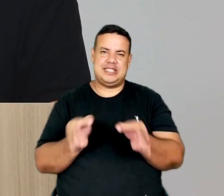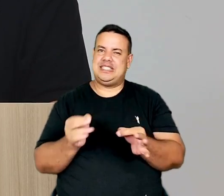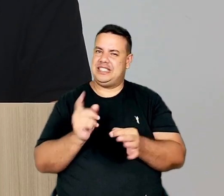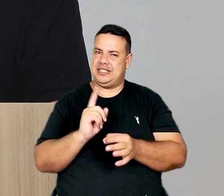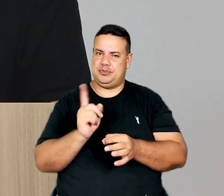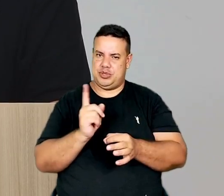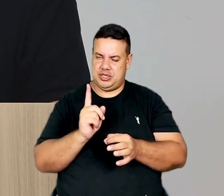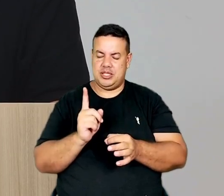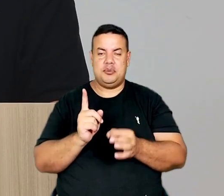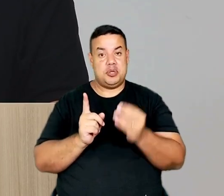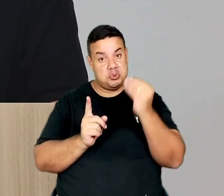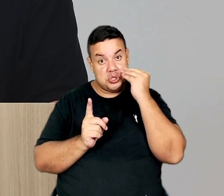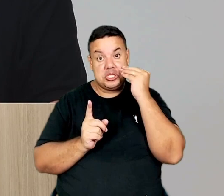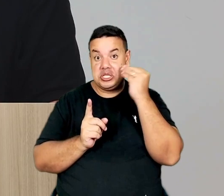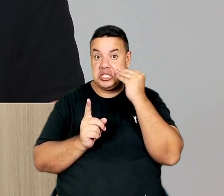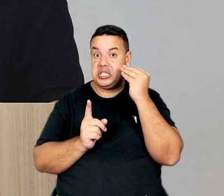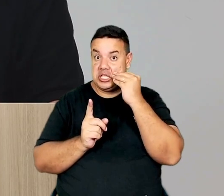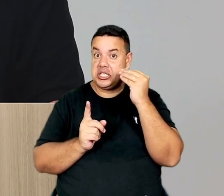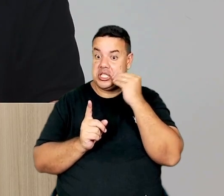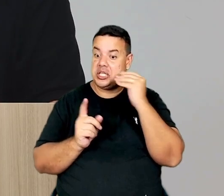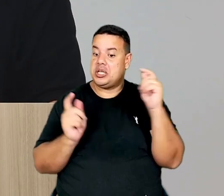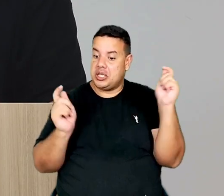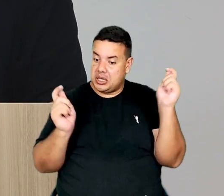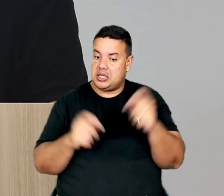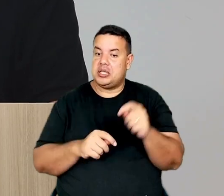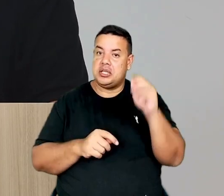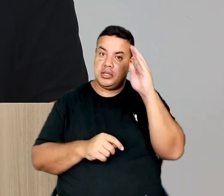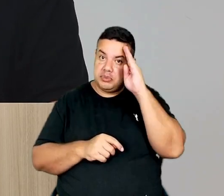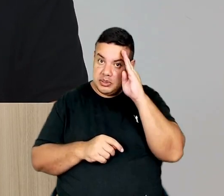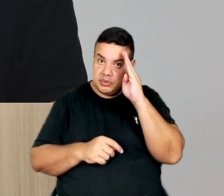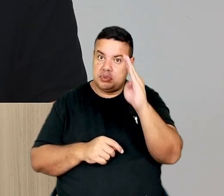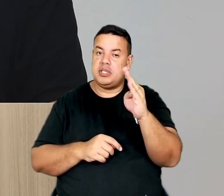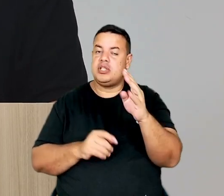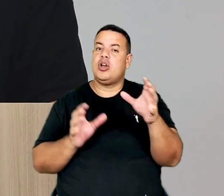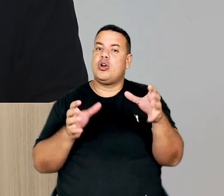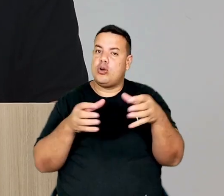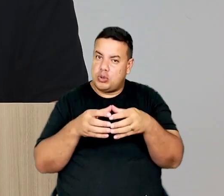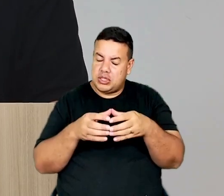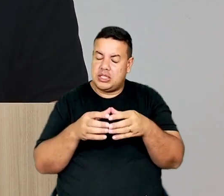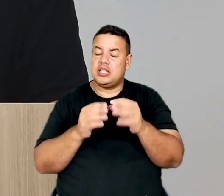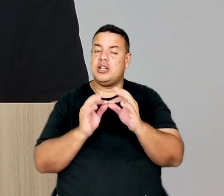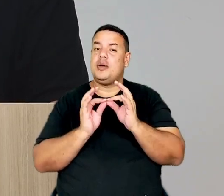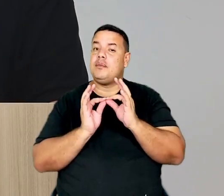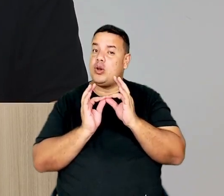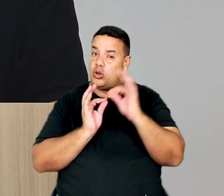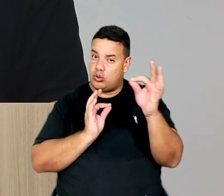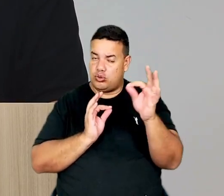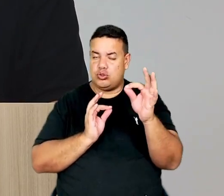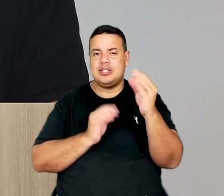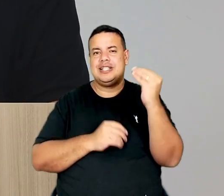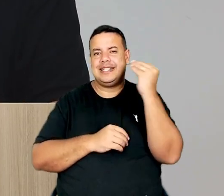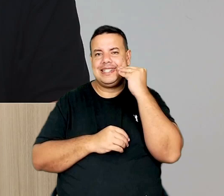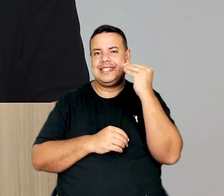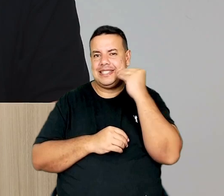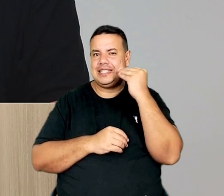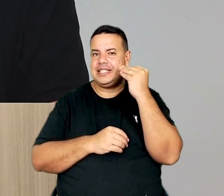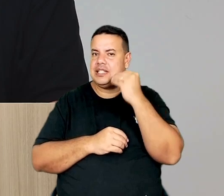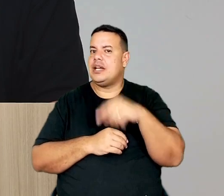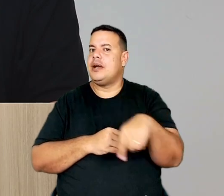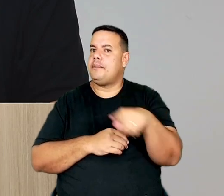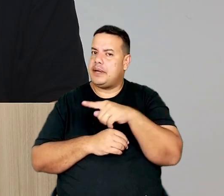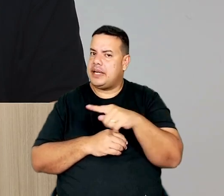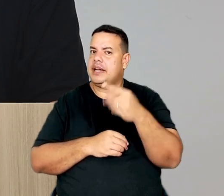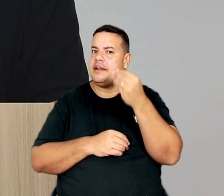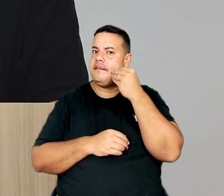lutar sim. Principalmente essas comunidades mais distantes, né? Poder facilitar e levar para eles também o direito de todos os